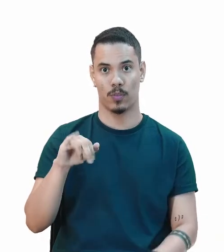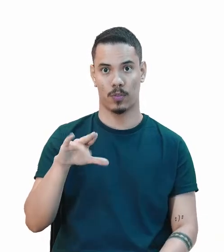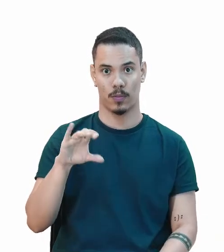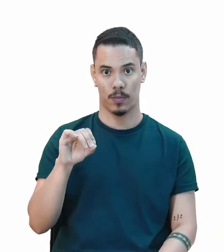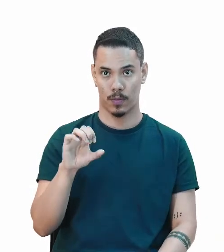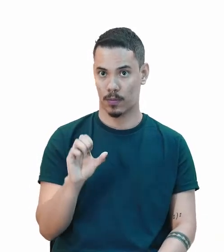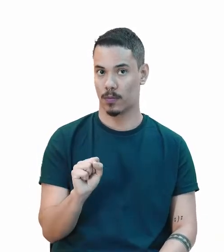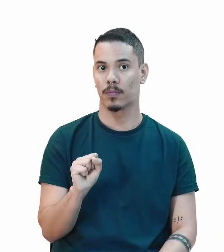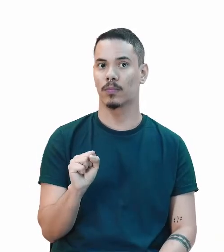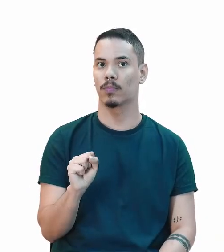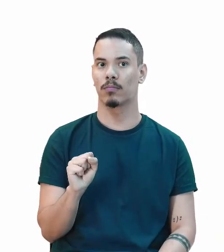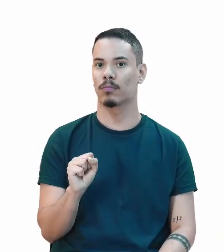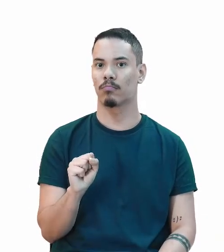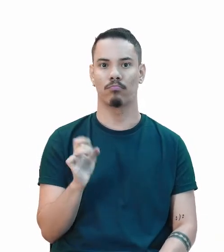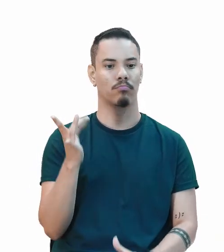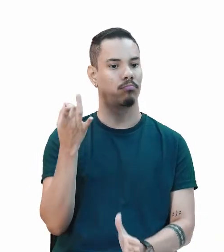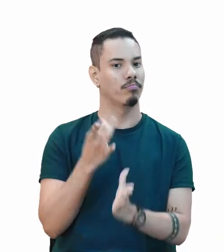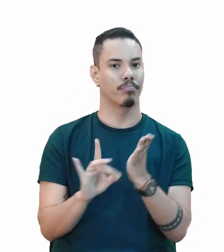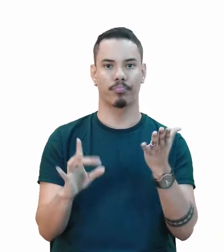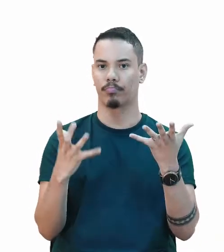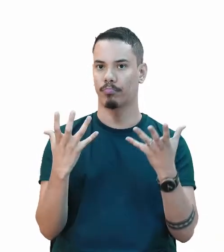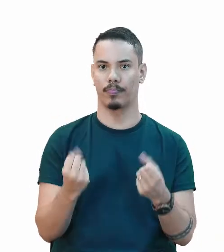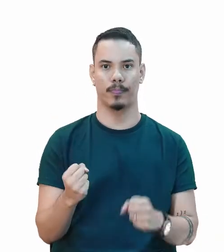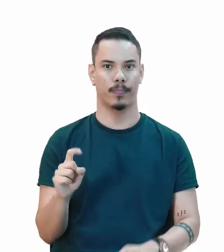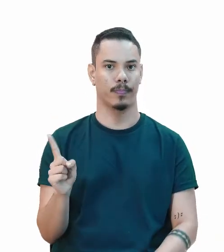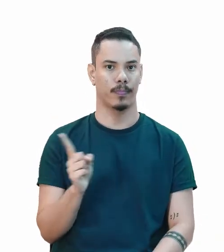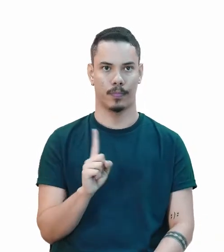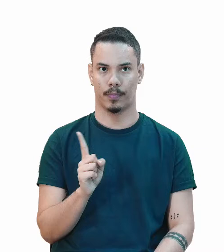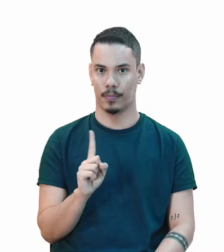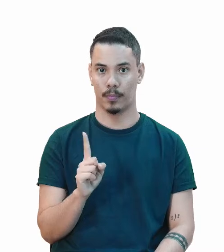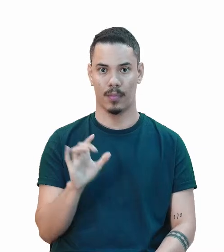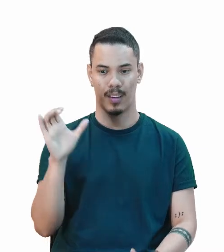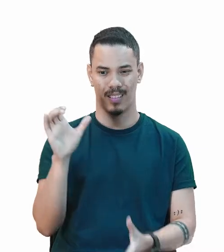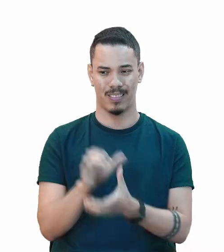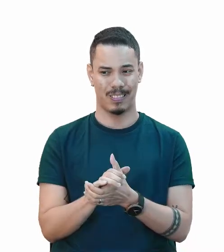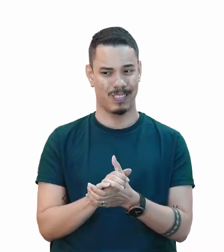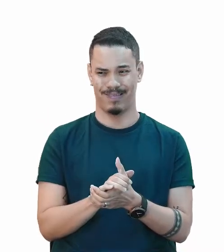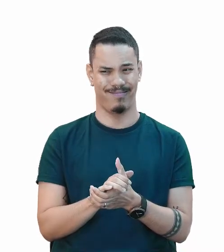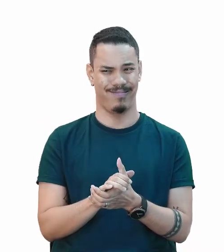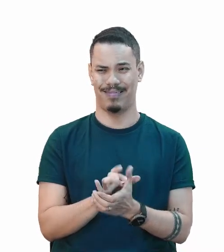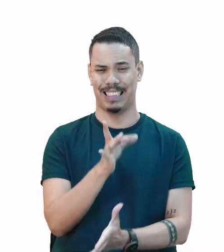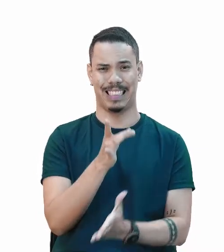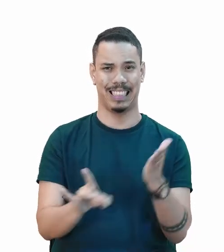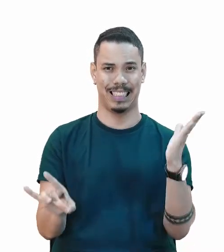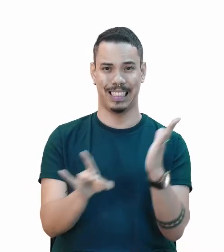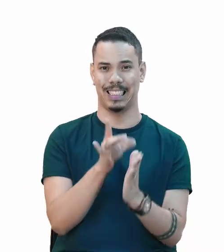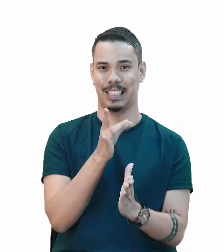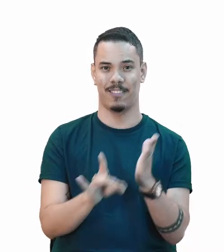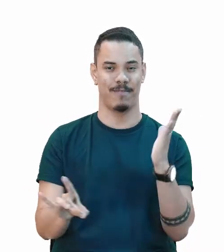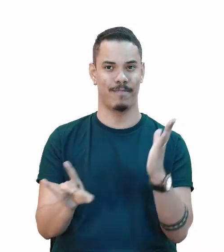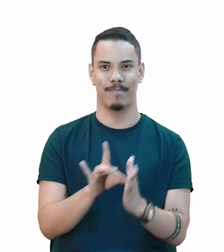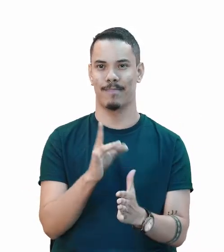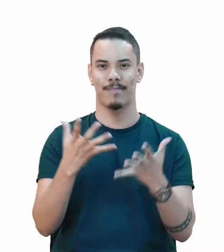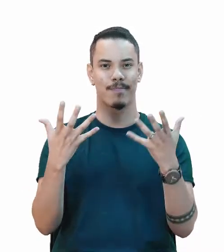normalmente, eles rejeitavam. O casamento era rejeitado pelos cínicos. E mesmo